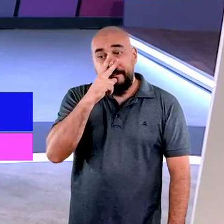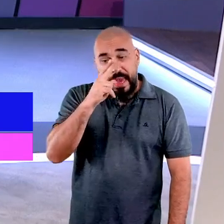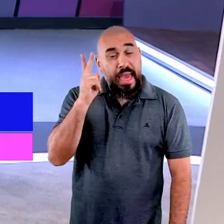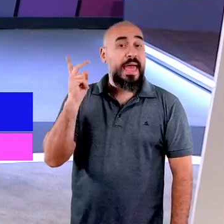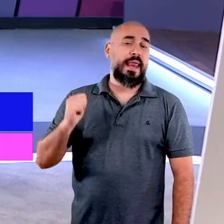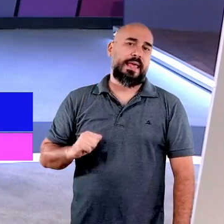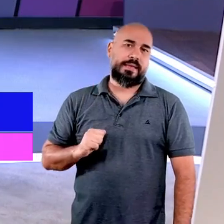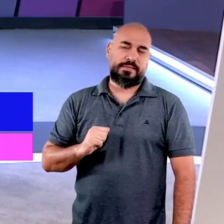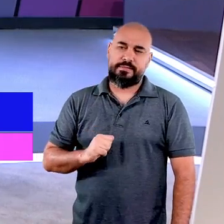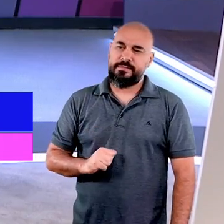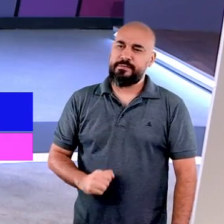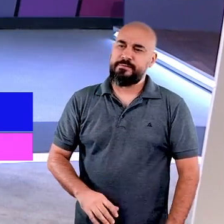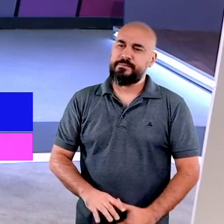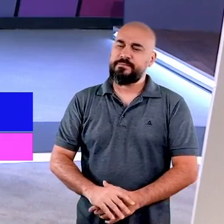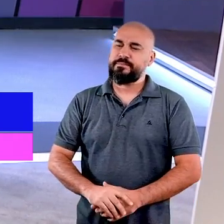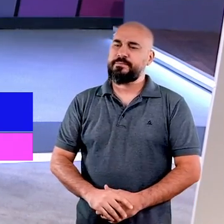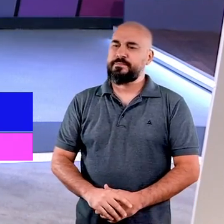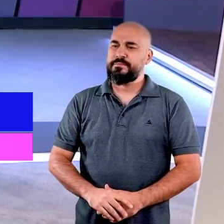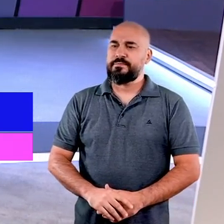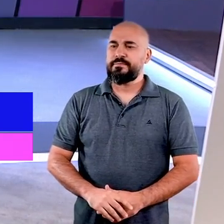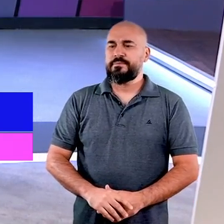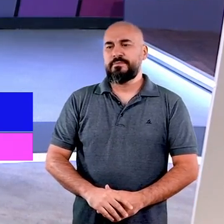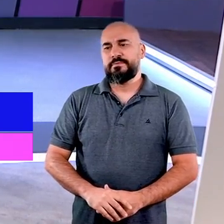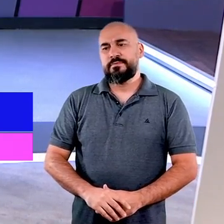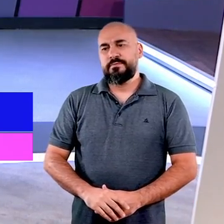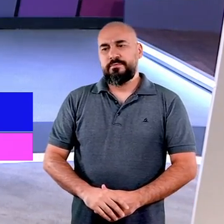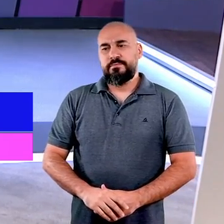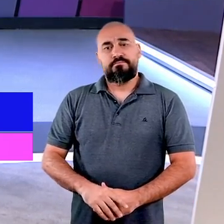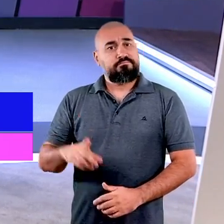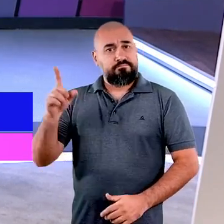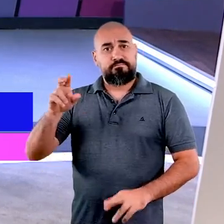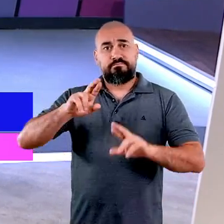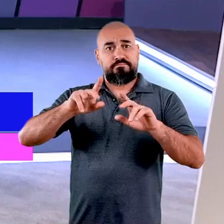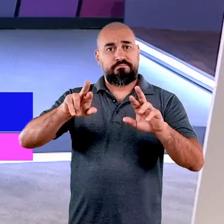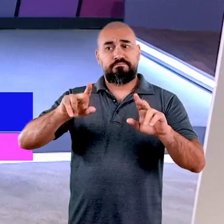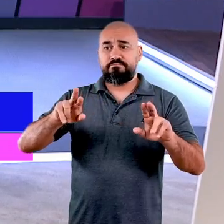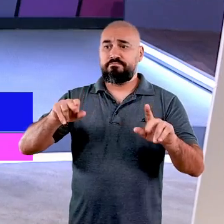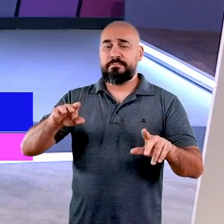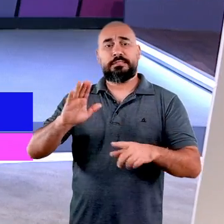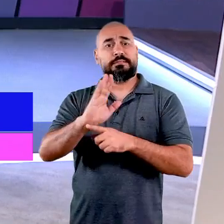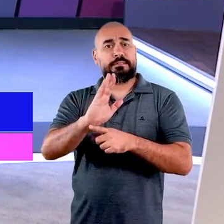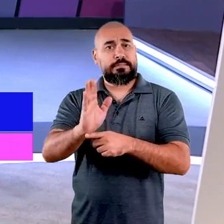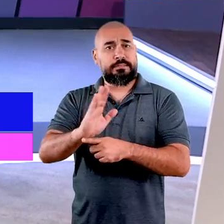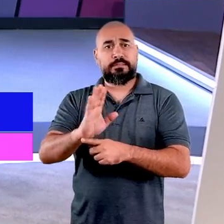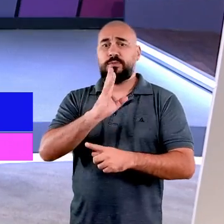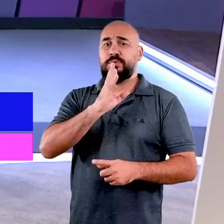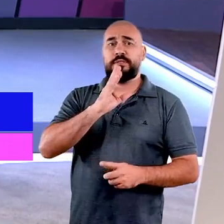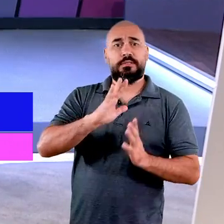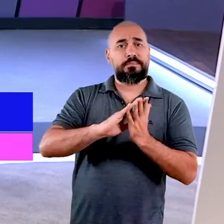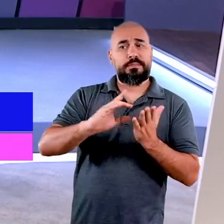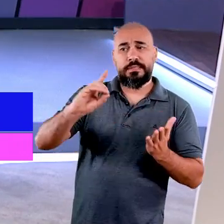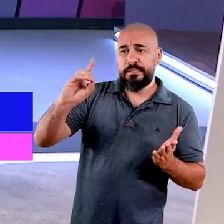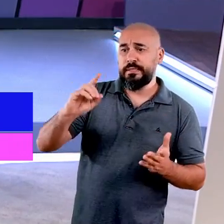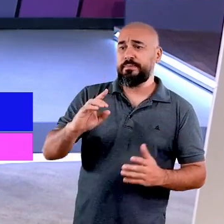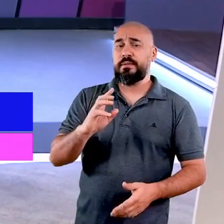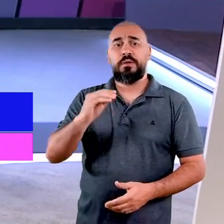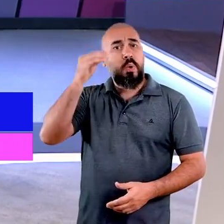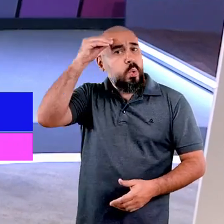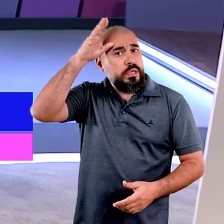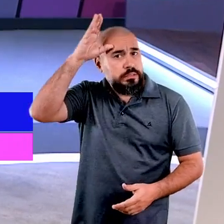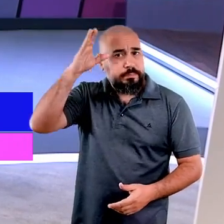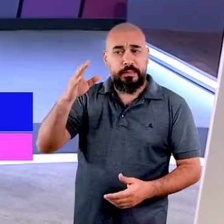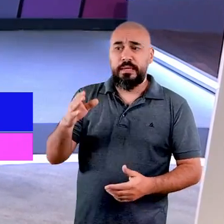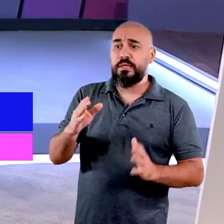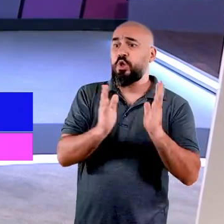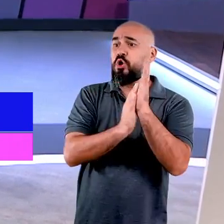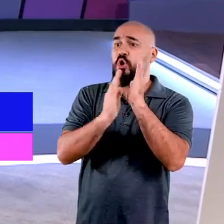filmes cristãos, atualização diária, séries, aprender sobre a Bíblia, conhecimento, tem muito material aqui à sua